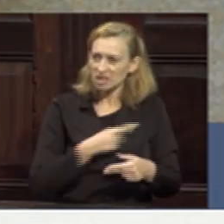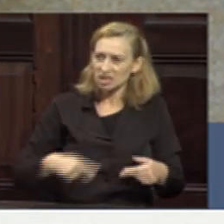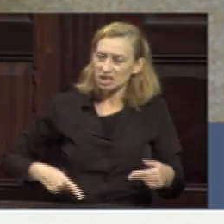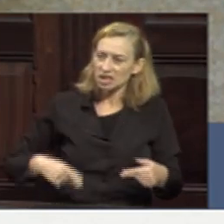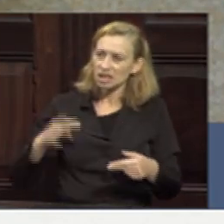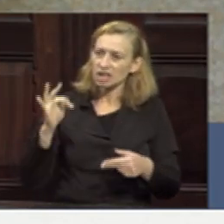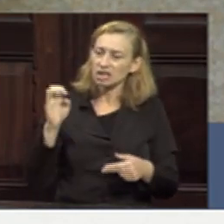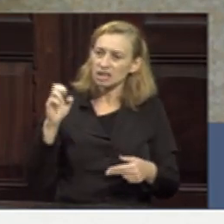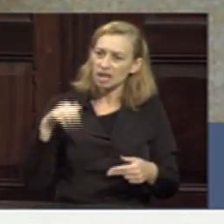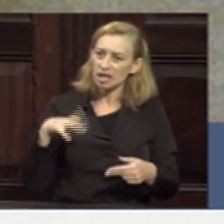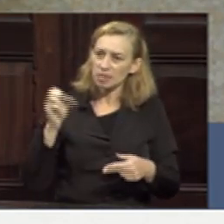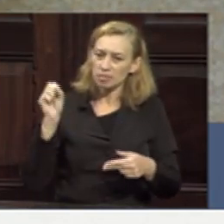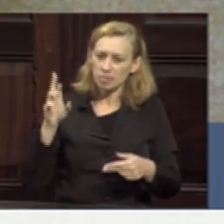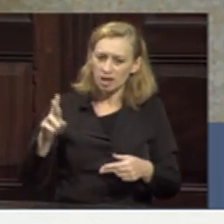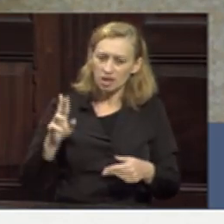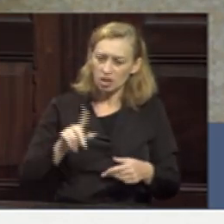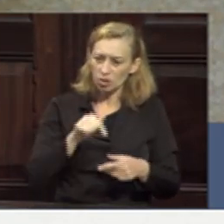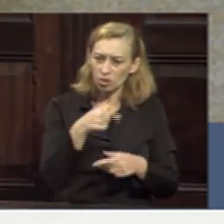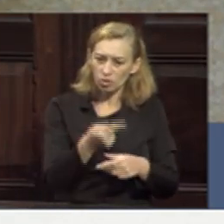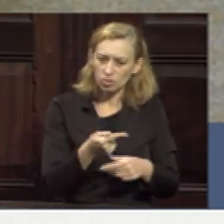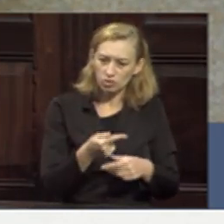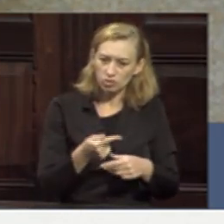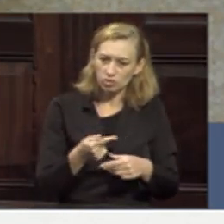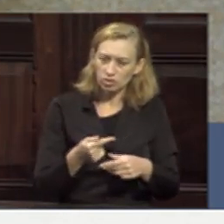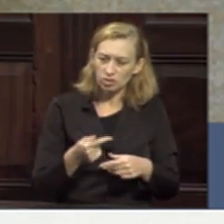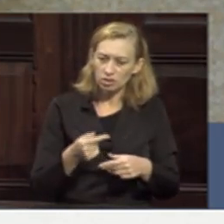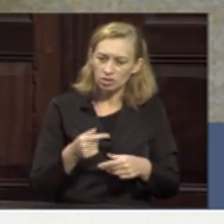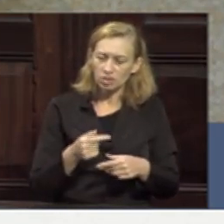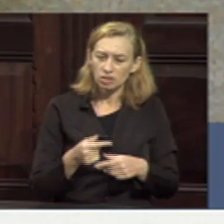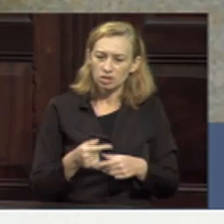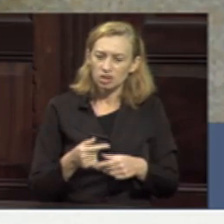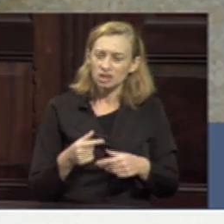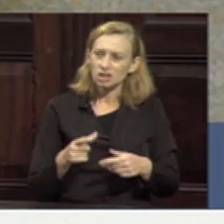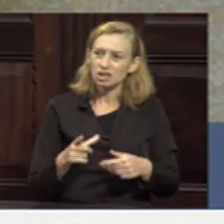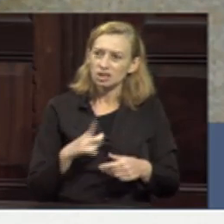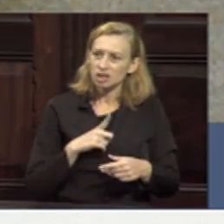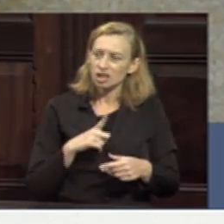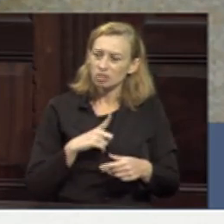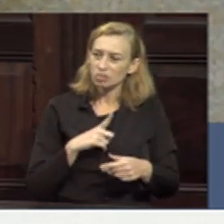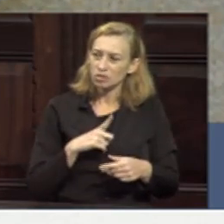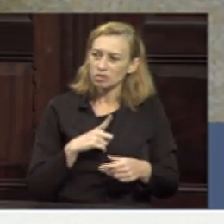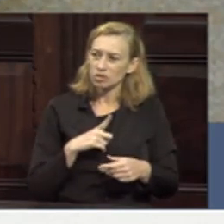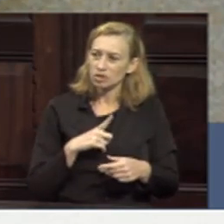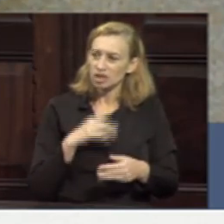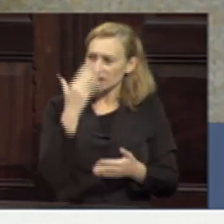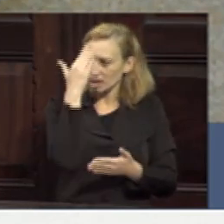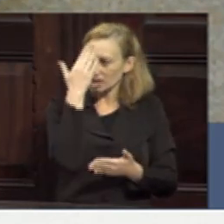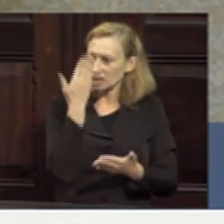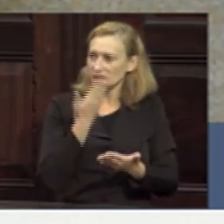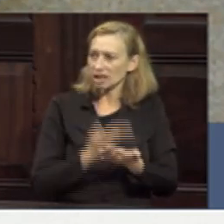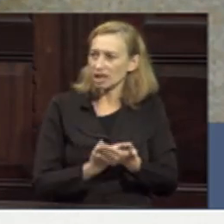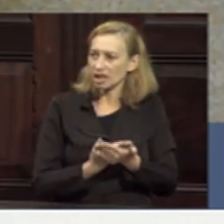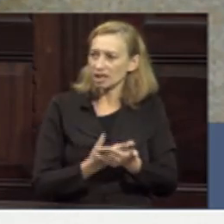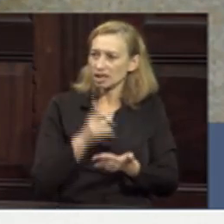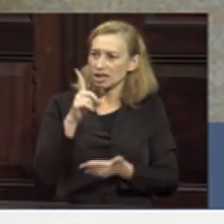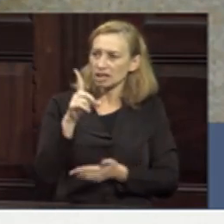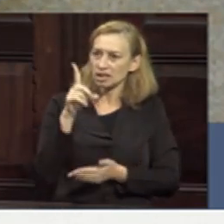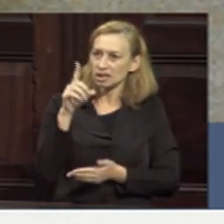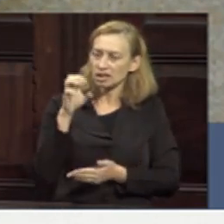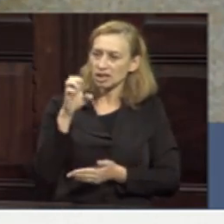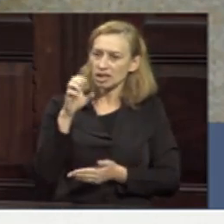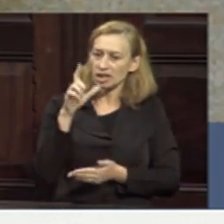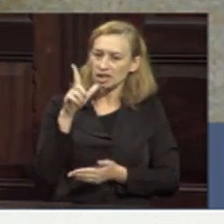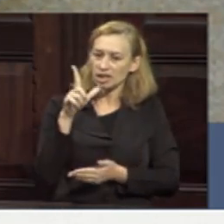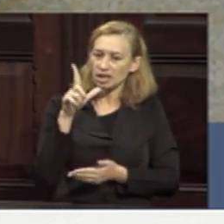temos que depositar confiança na delegacia de homicídios, nos policiais